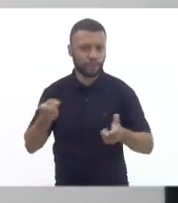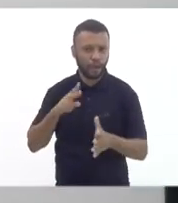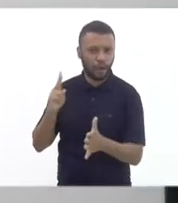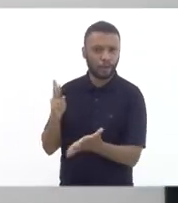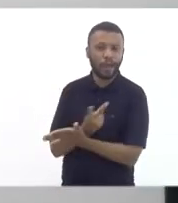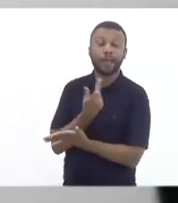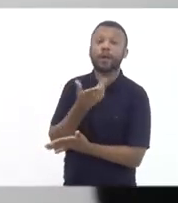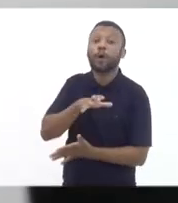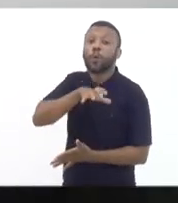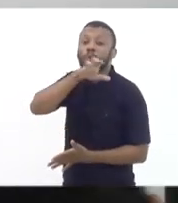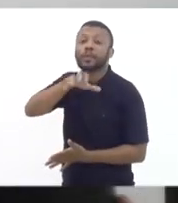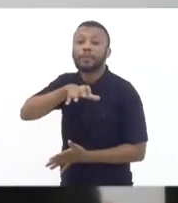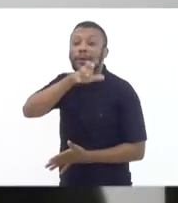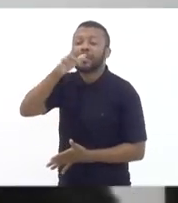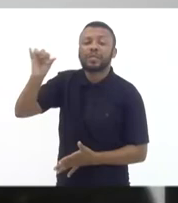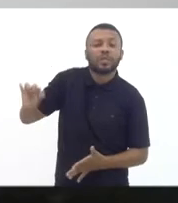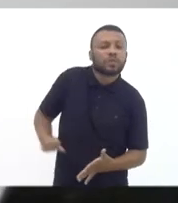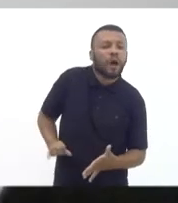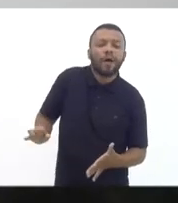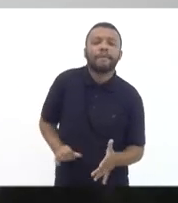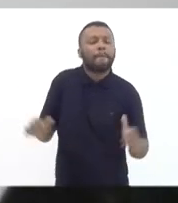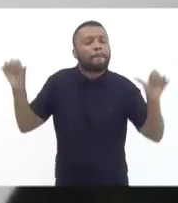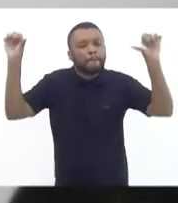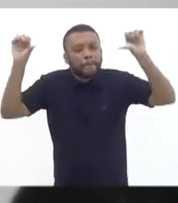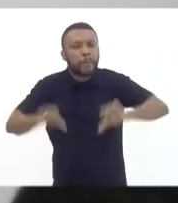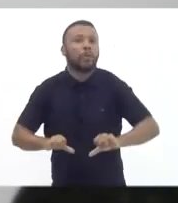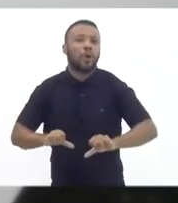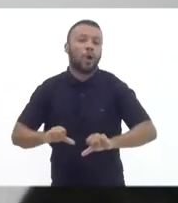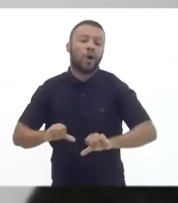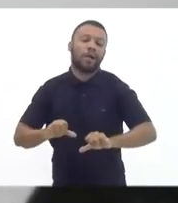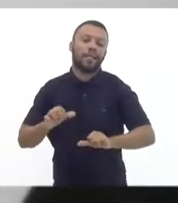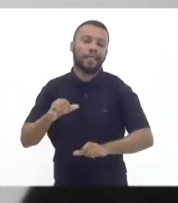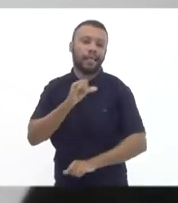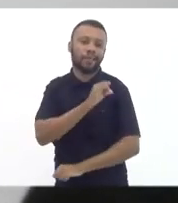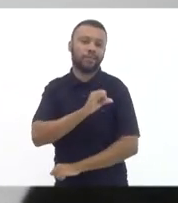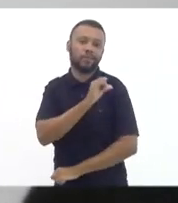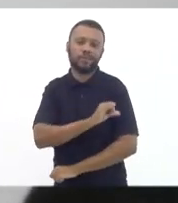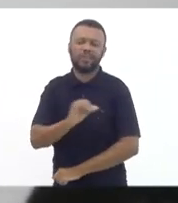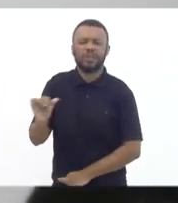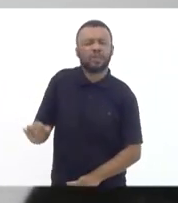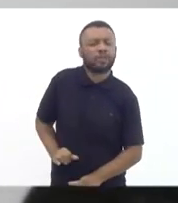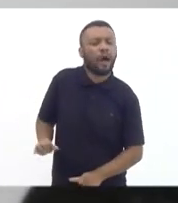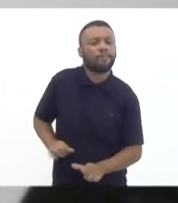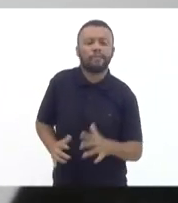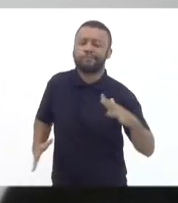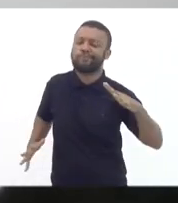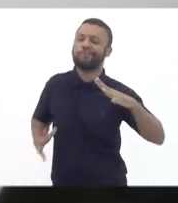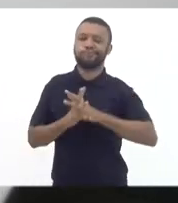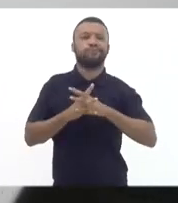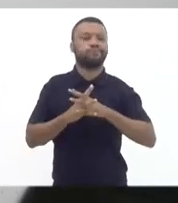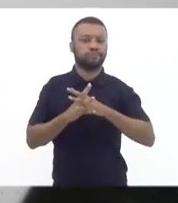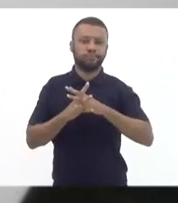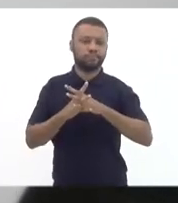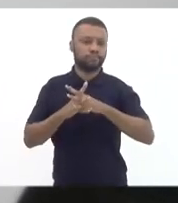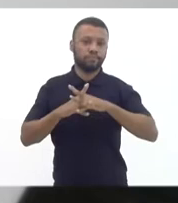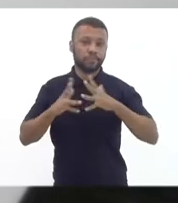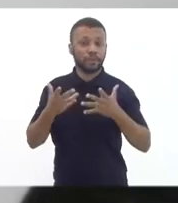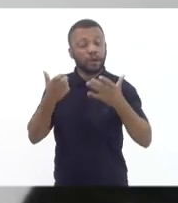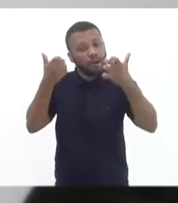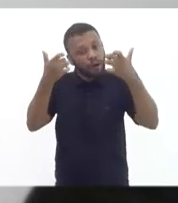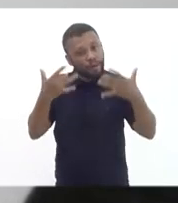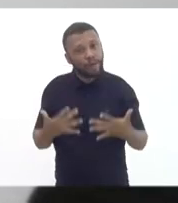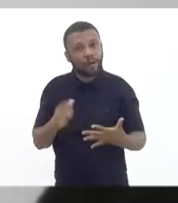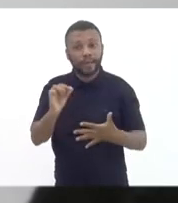animais que talvez mais sofrem aqui, pelo menos na cidade do Rio de Janeiro. Eles sofrem muito. E eu falo que,